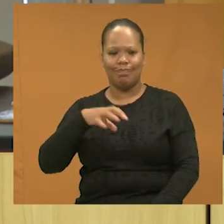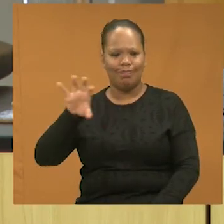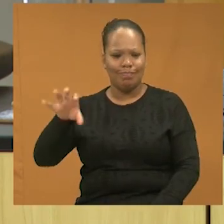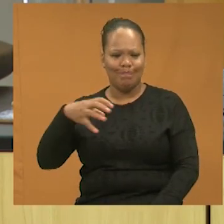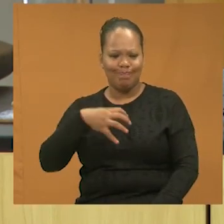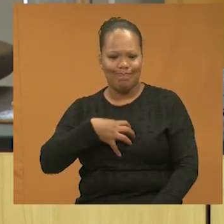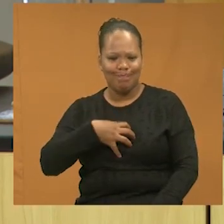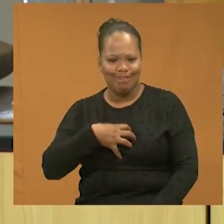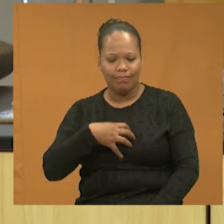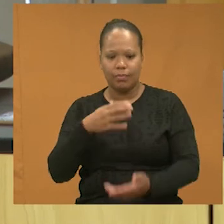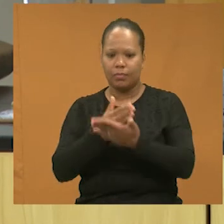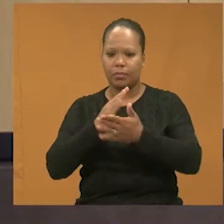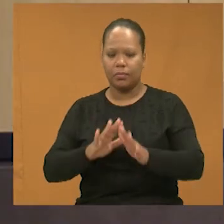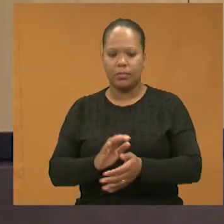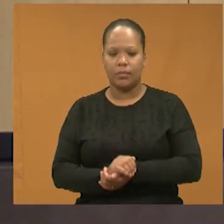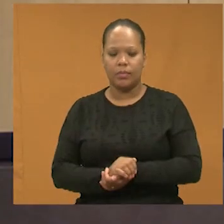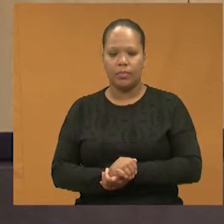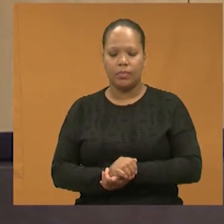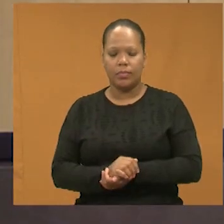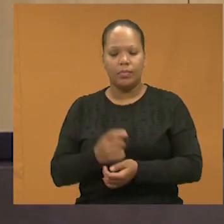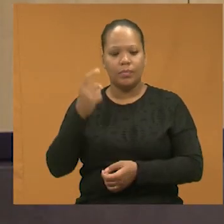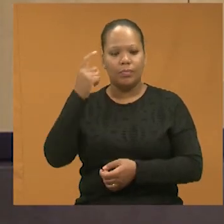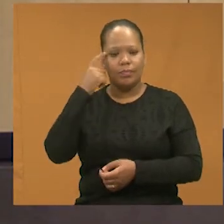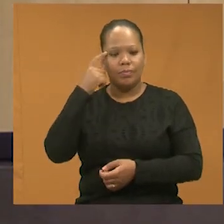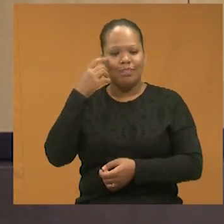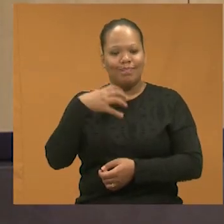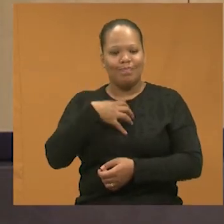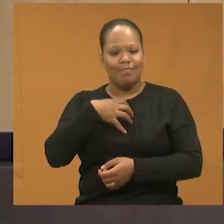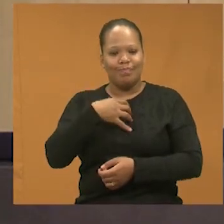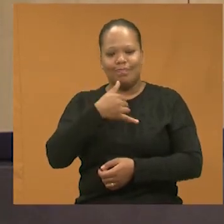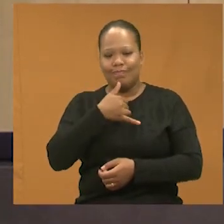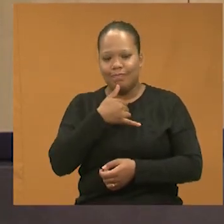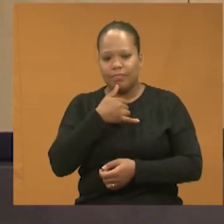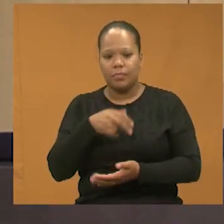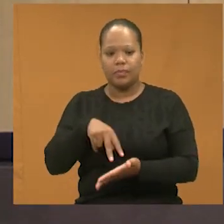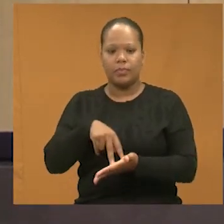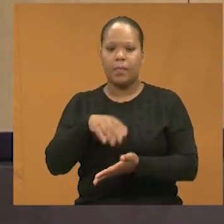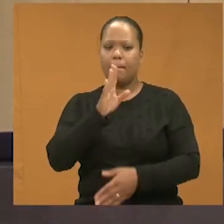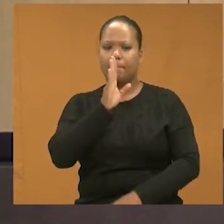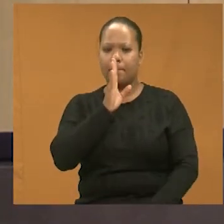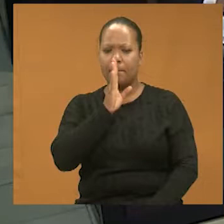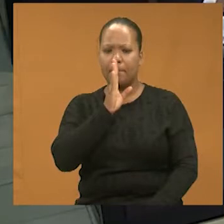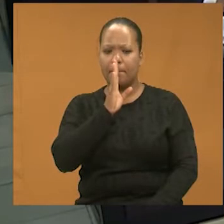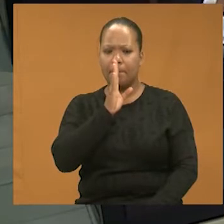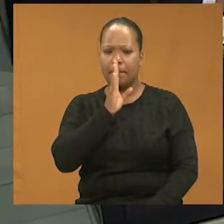presidente. Em memória dos entes queridos, convido a todos para que façamos alguns instantes de silêncio.